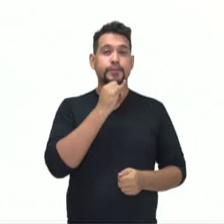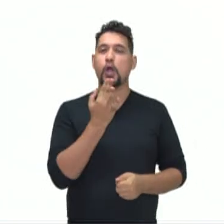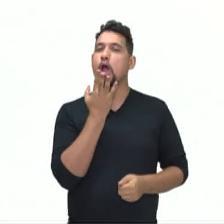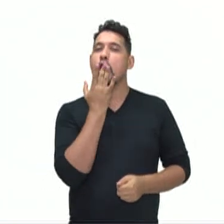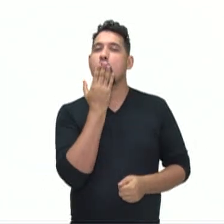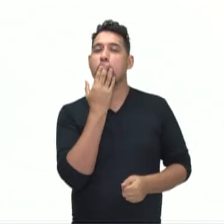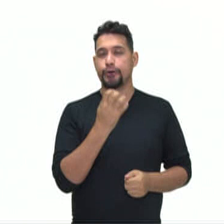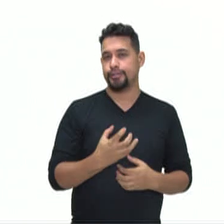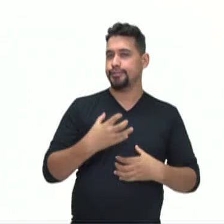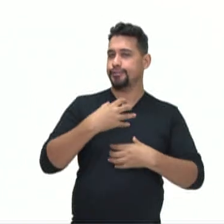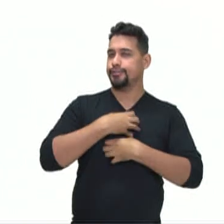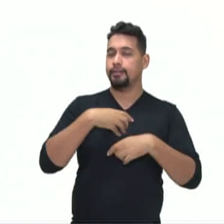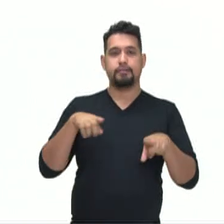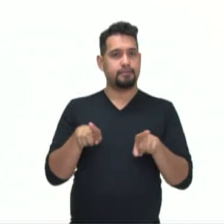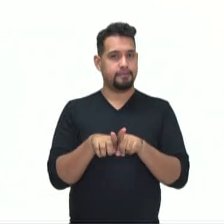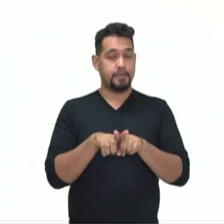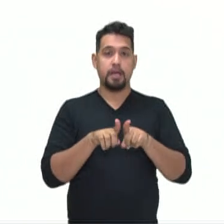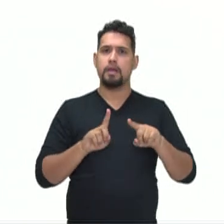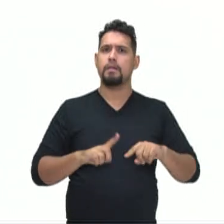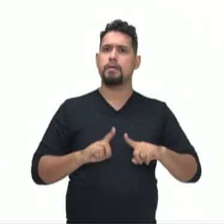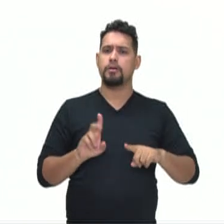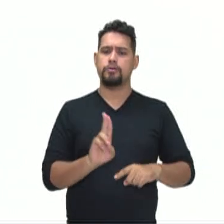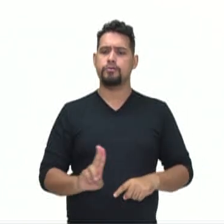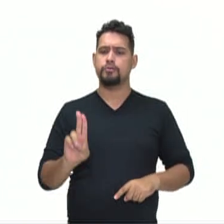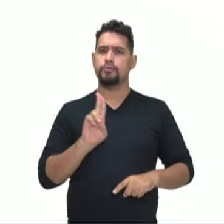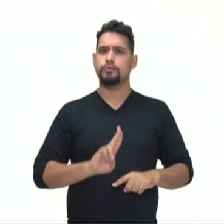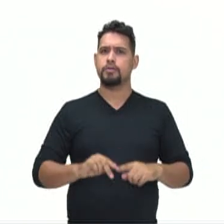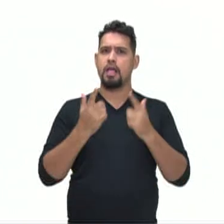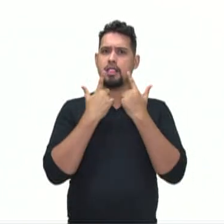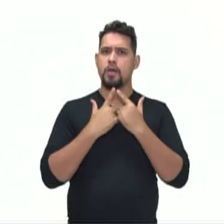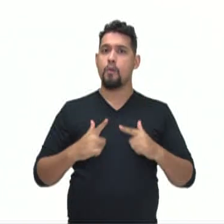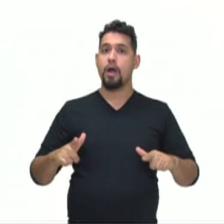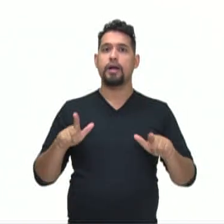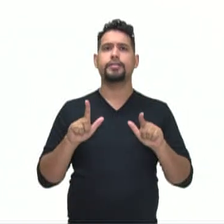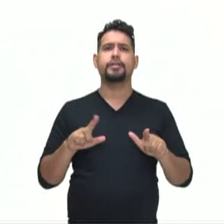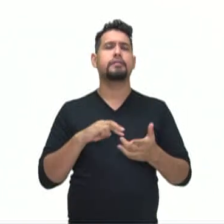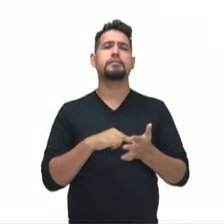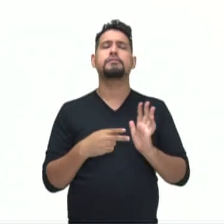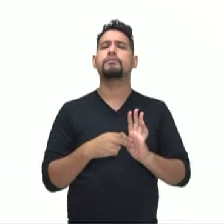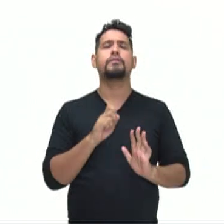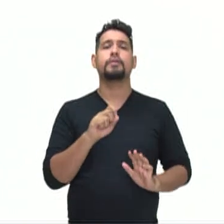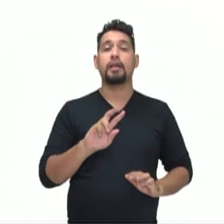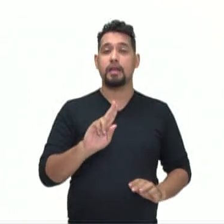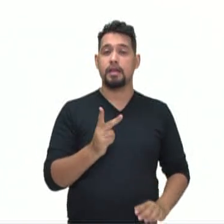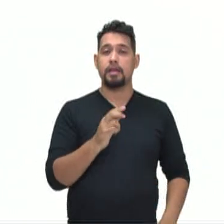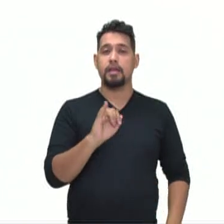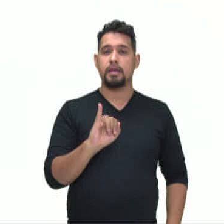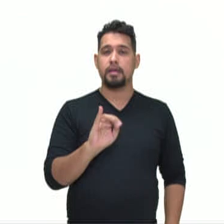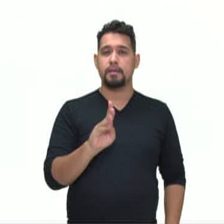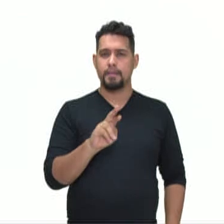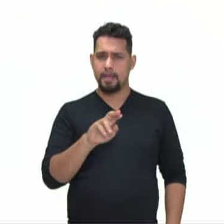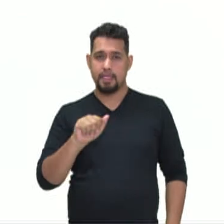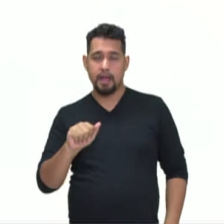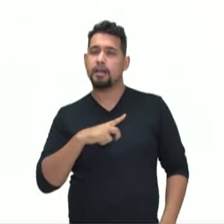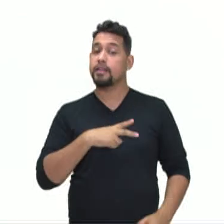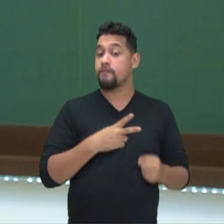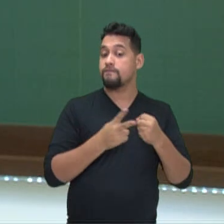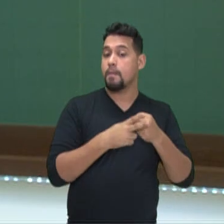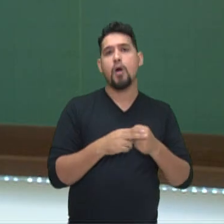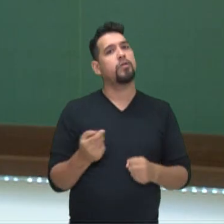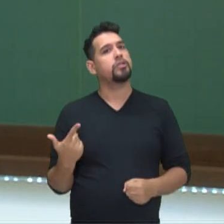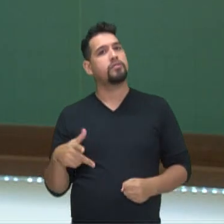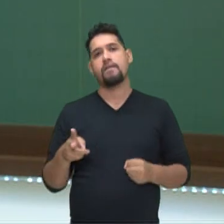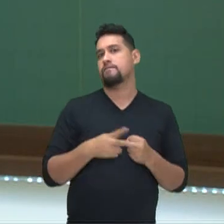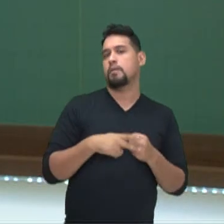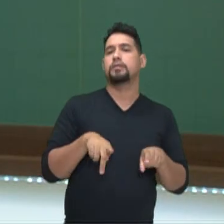cores, formas e fontes. Daí o uso da linguagem híbrida, que se compõe de elementos verbais e não verbais.